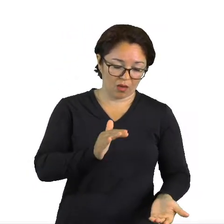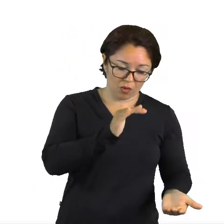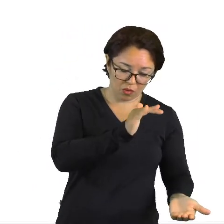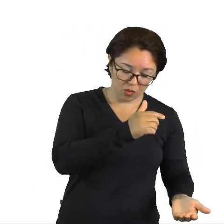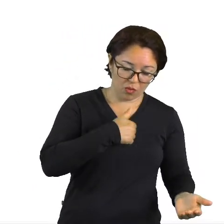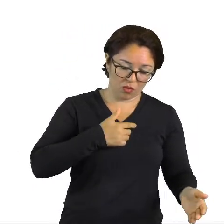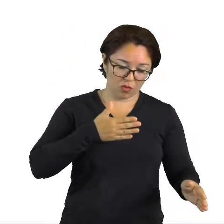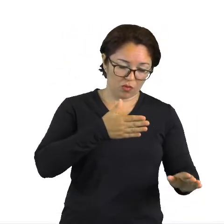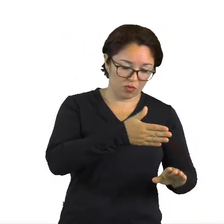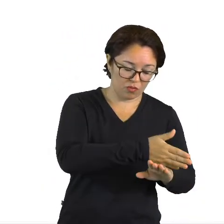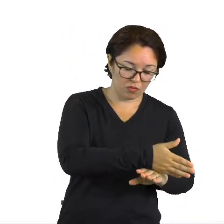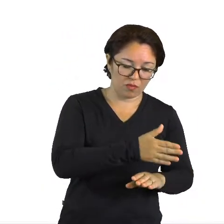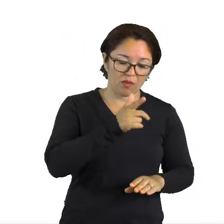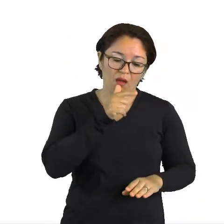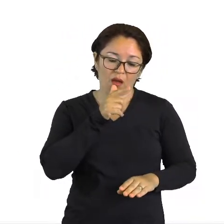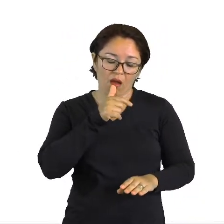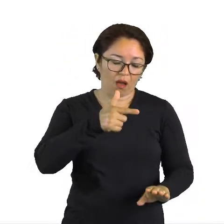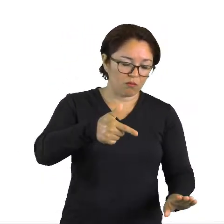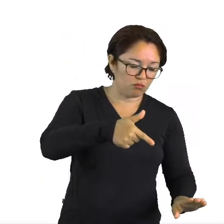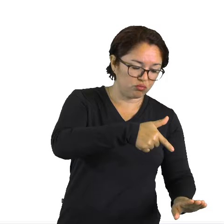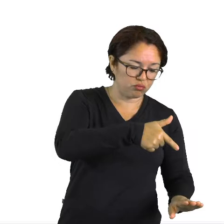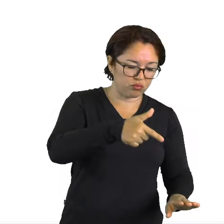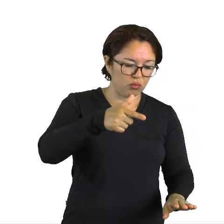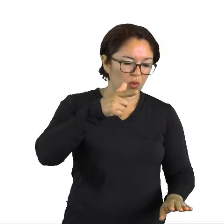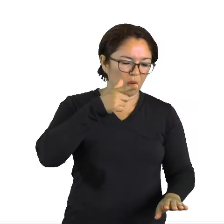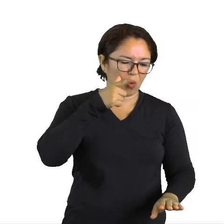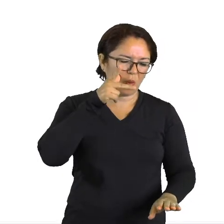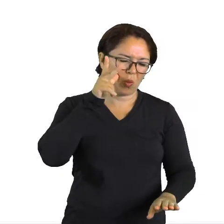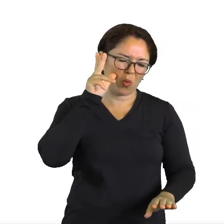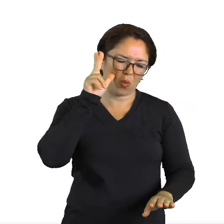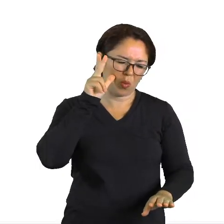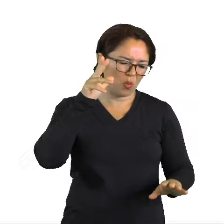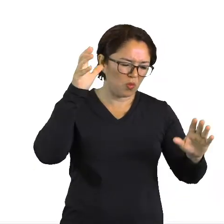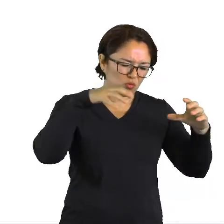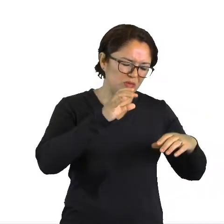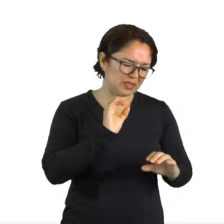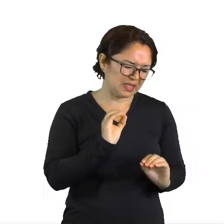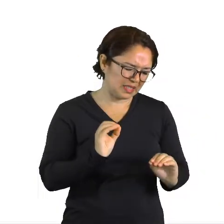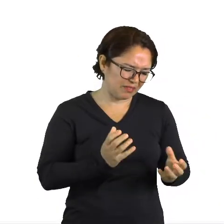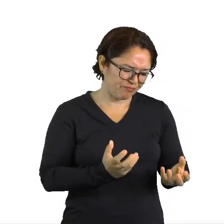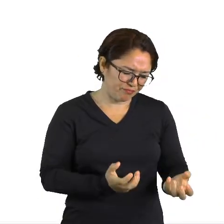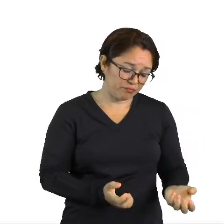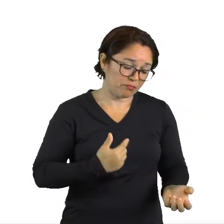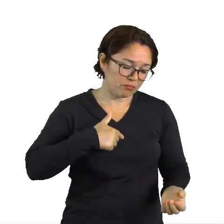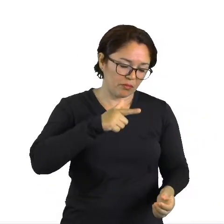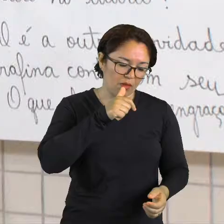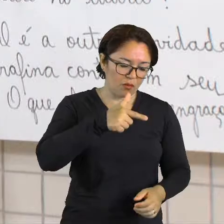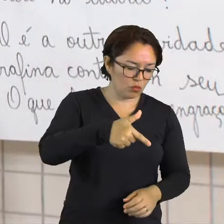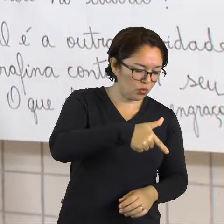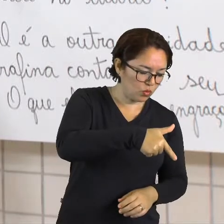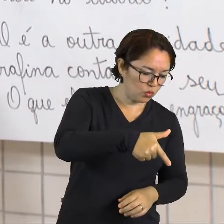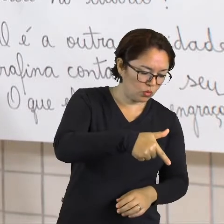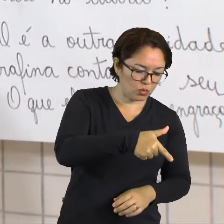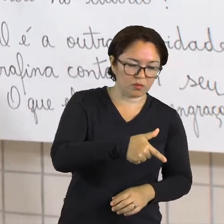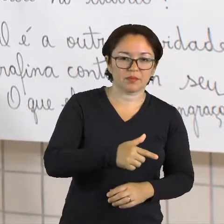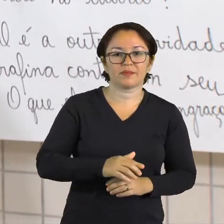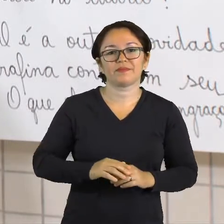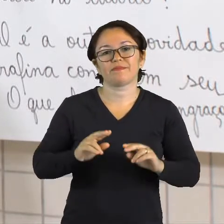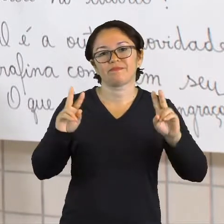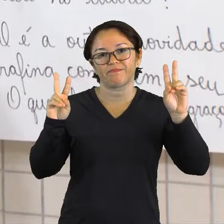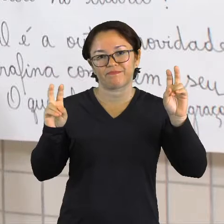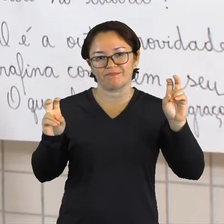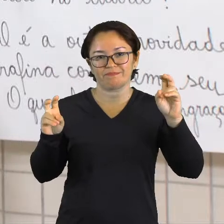3 dias que não chove e a terra deve estar muito seca. Então, esse texto que nós